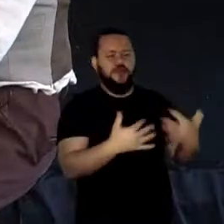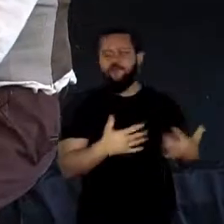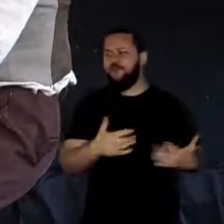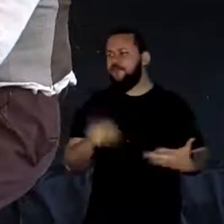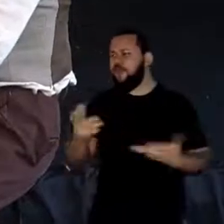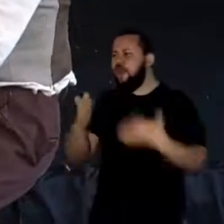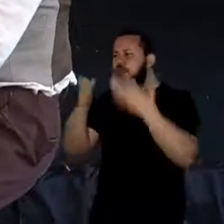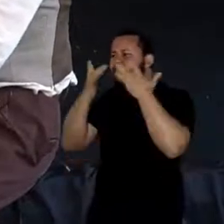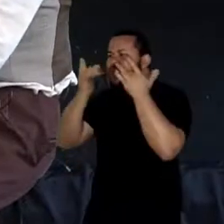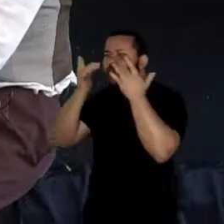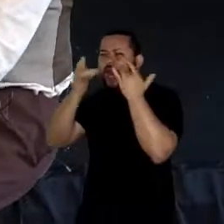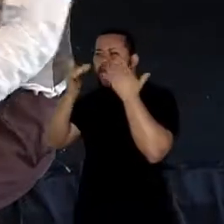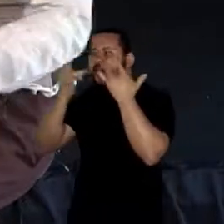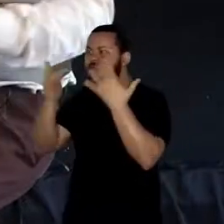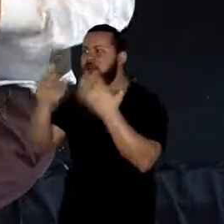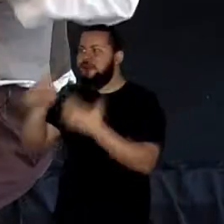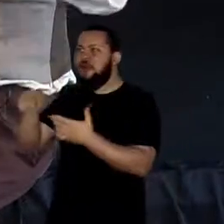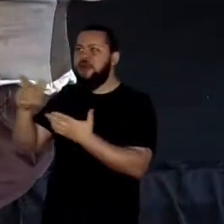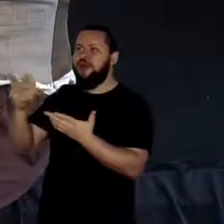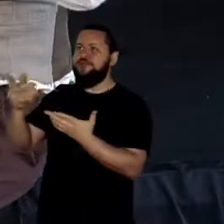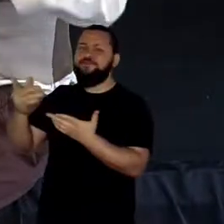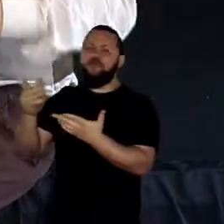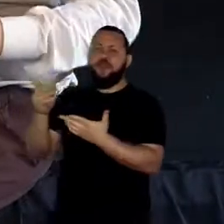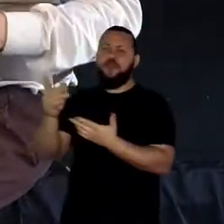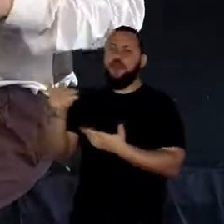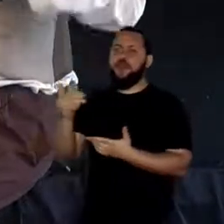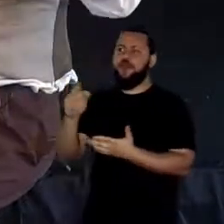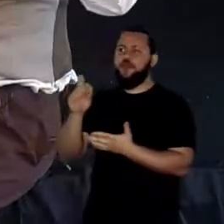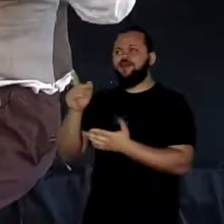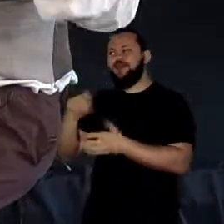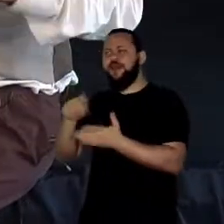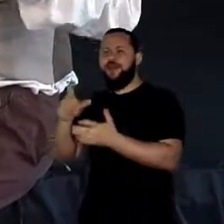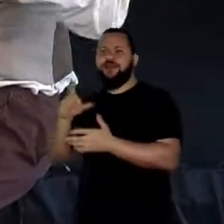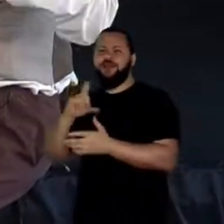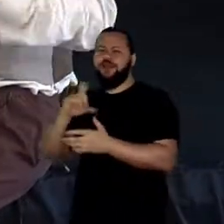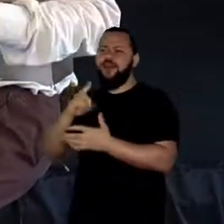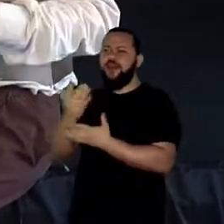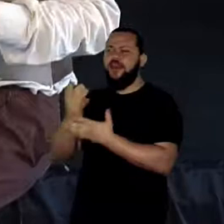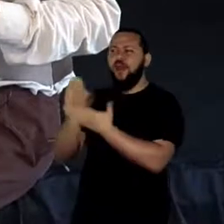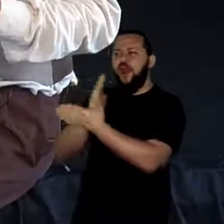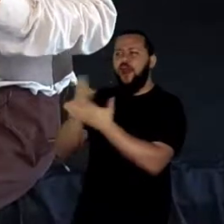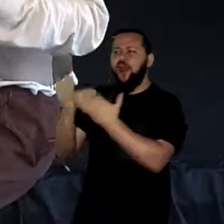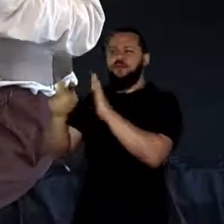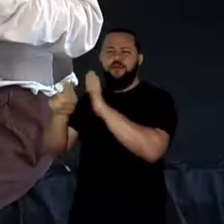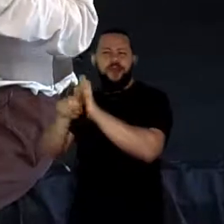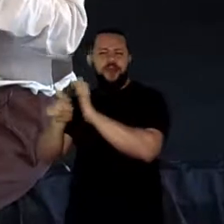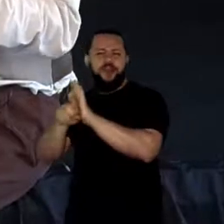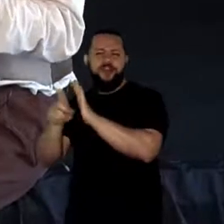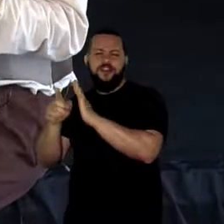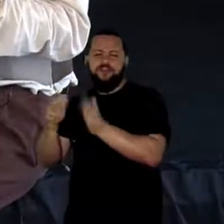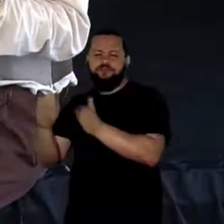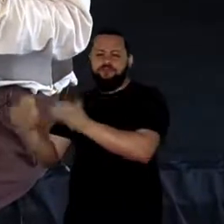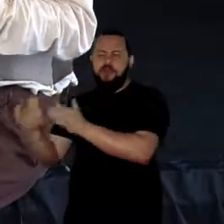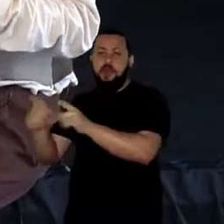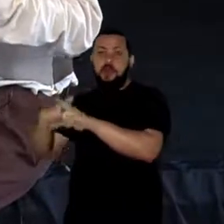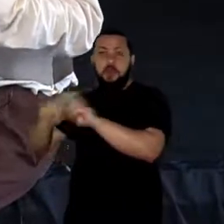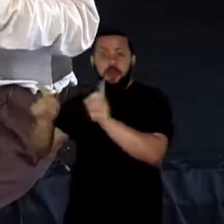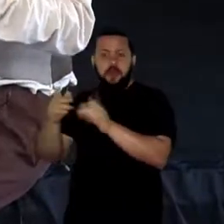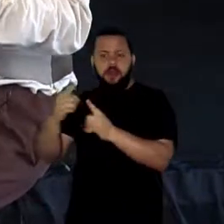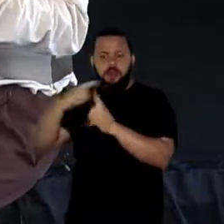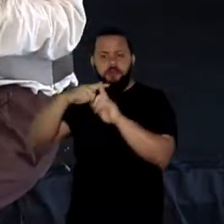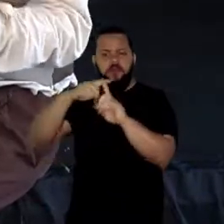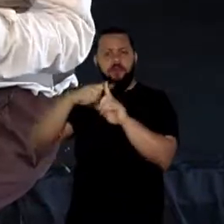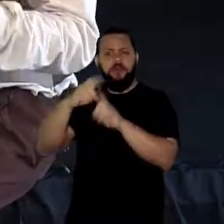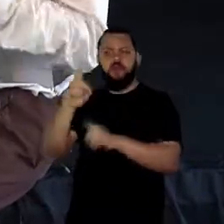ele é isso. Ele não pode... Lógico, tem muita interatividade, muita alegria, muita comicidade. Mas eu acho que o teatro tem que tocar. O teatro tem